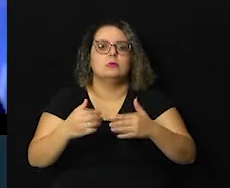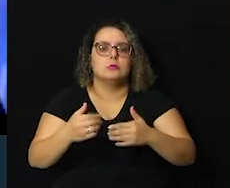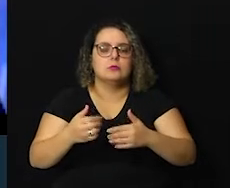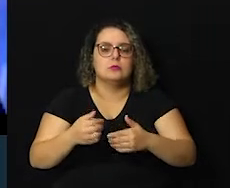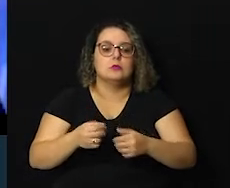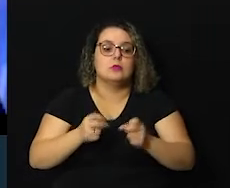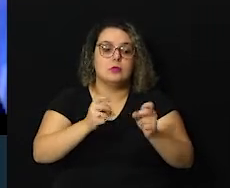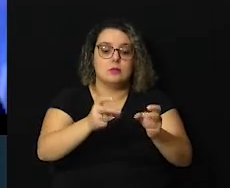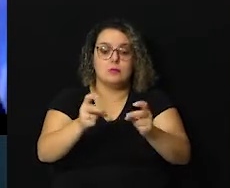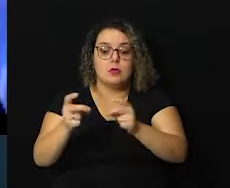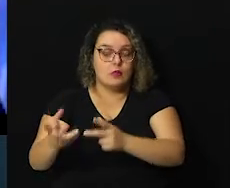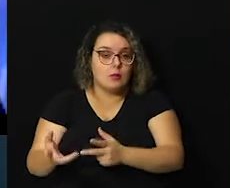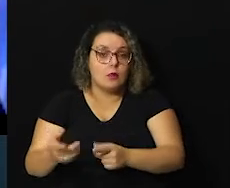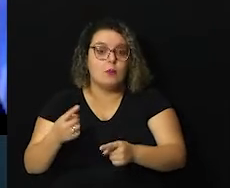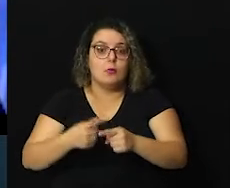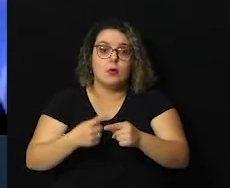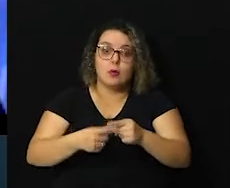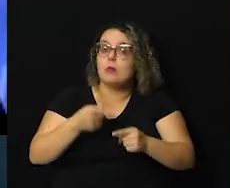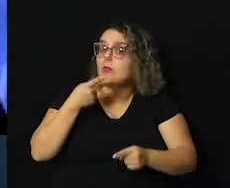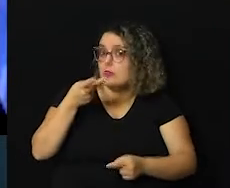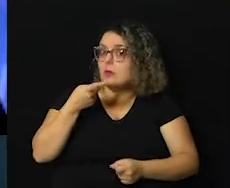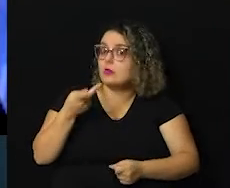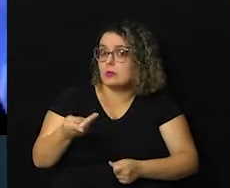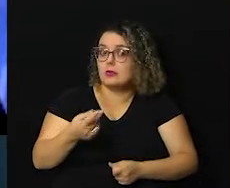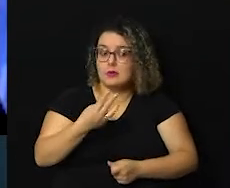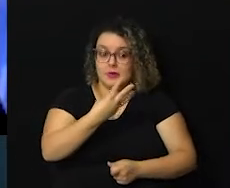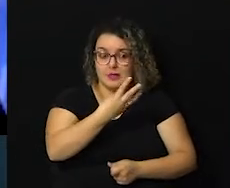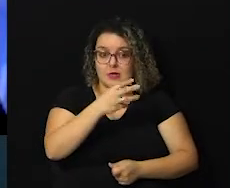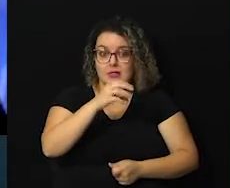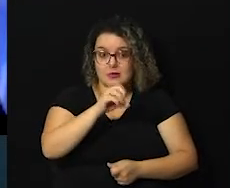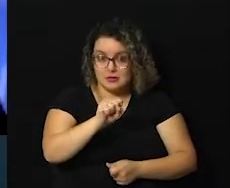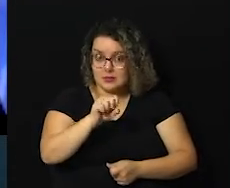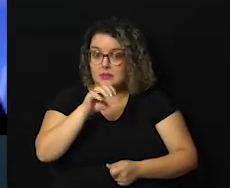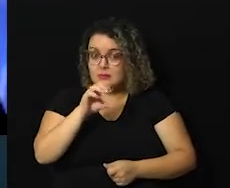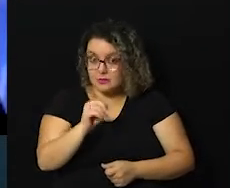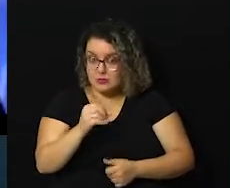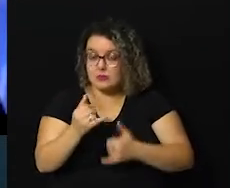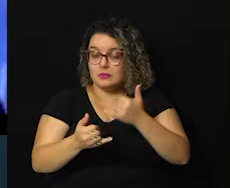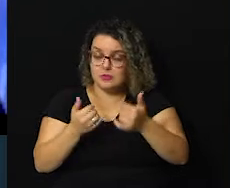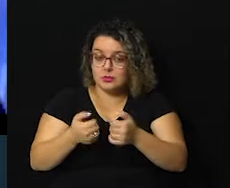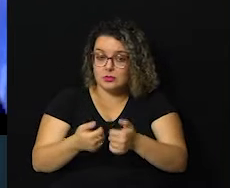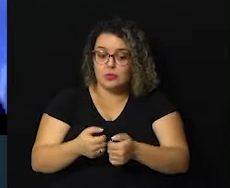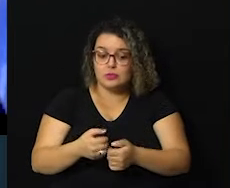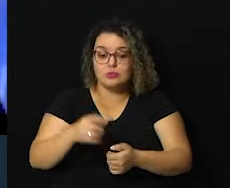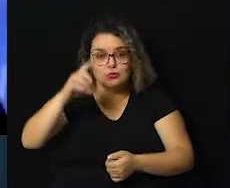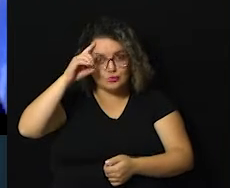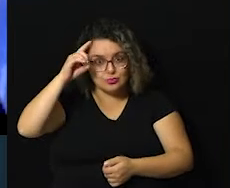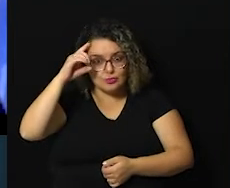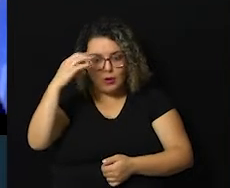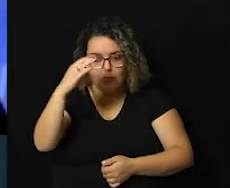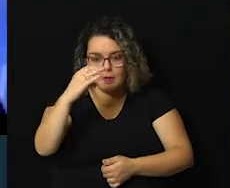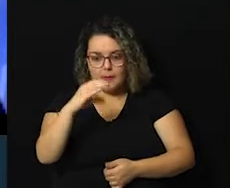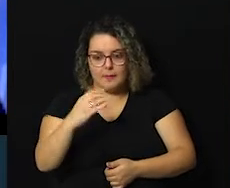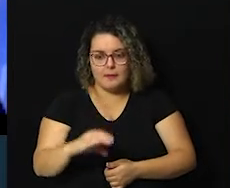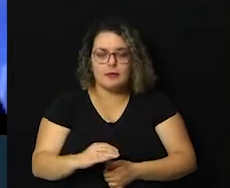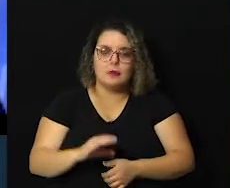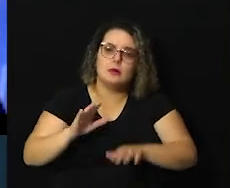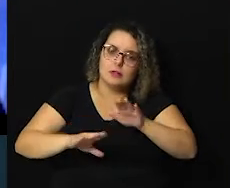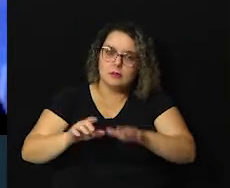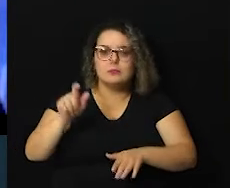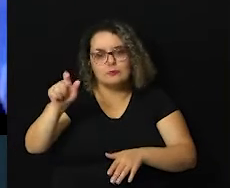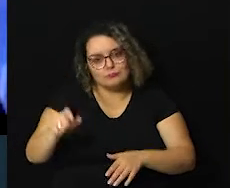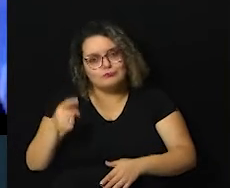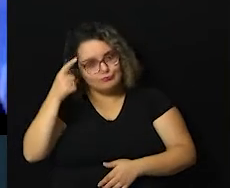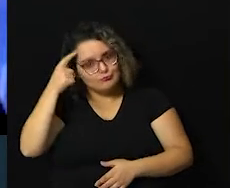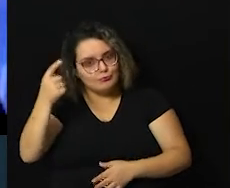produto e colocar no mercado porque como eu falei 380 jogos são lançados por dia né a alguém pode ter